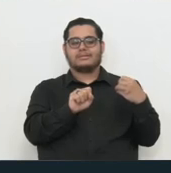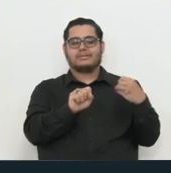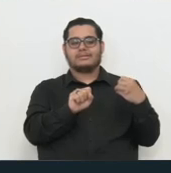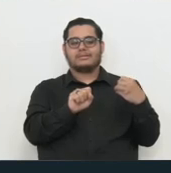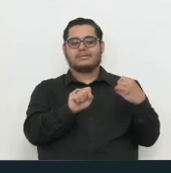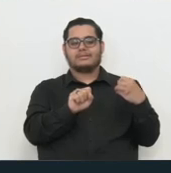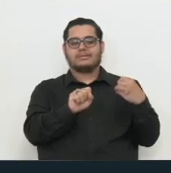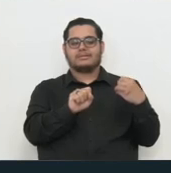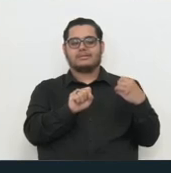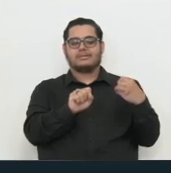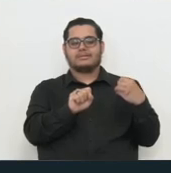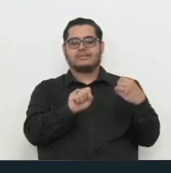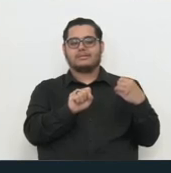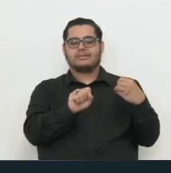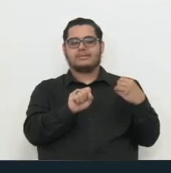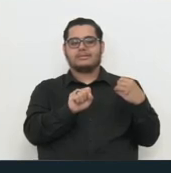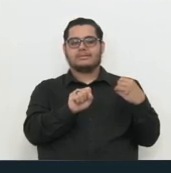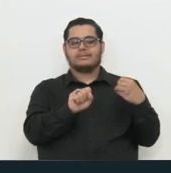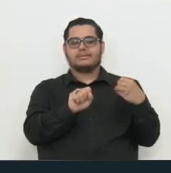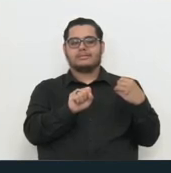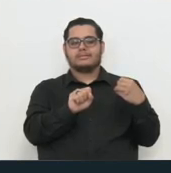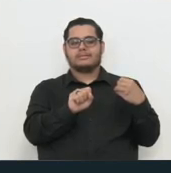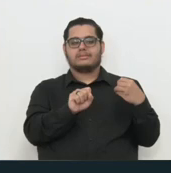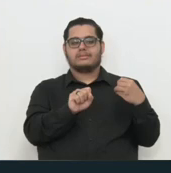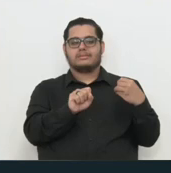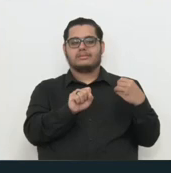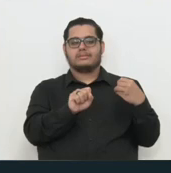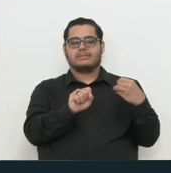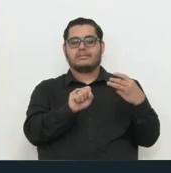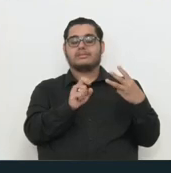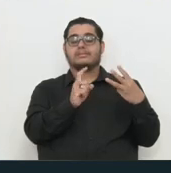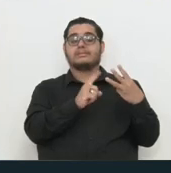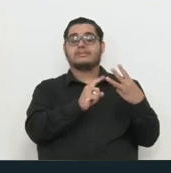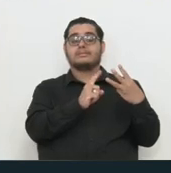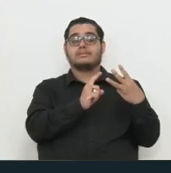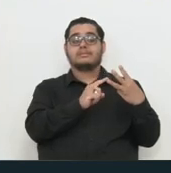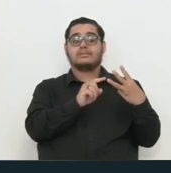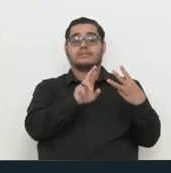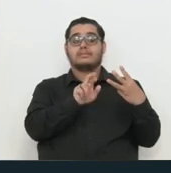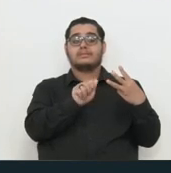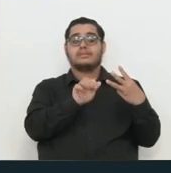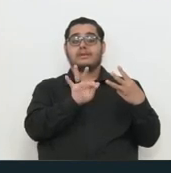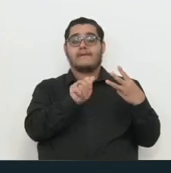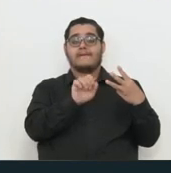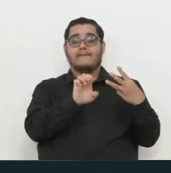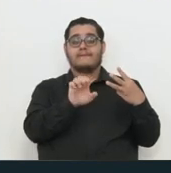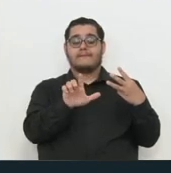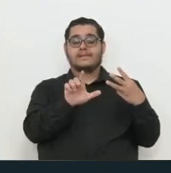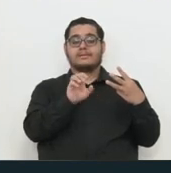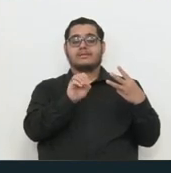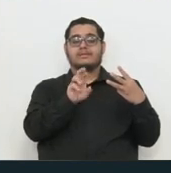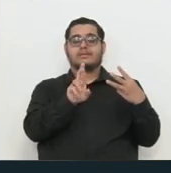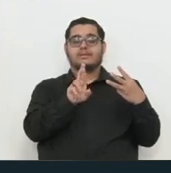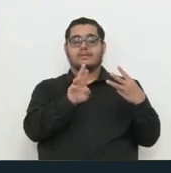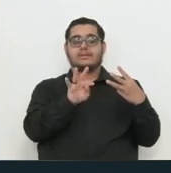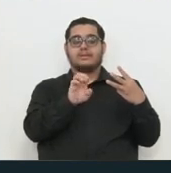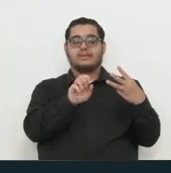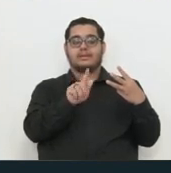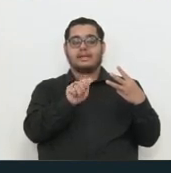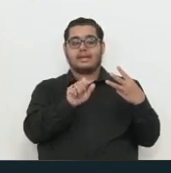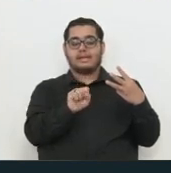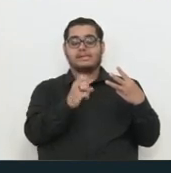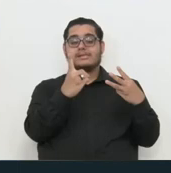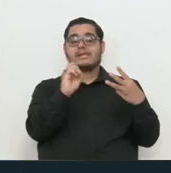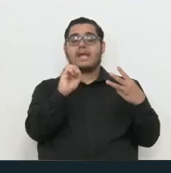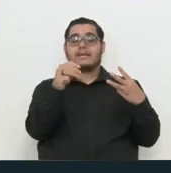não a palavra senhor Rafael Ortega Rodrigues Gabriel por 10 minutos para